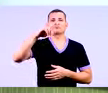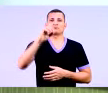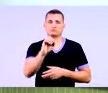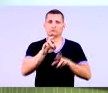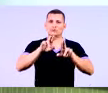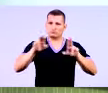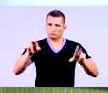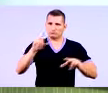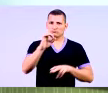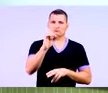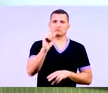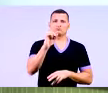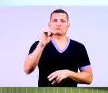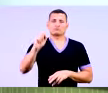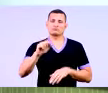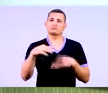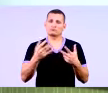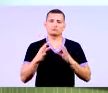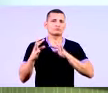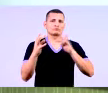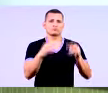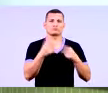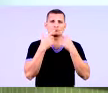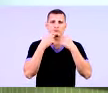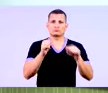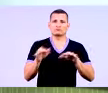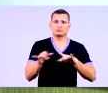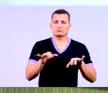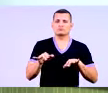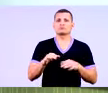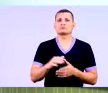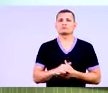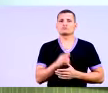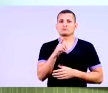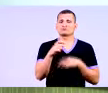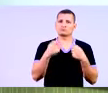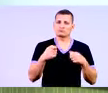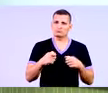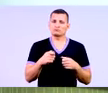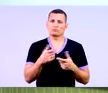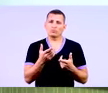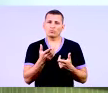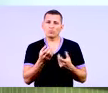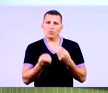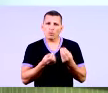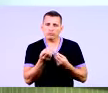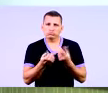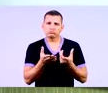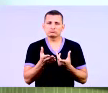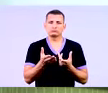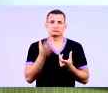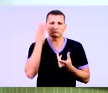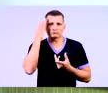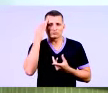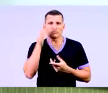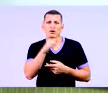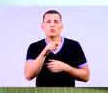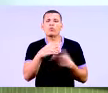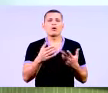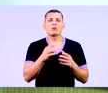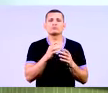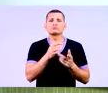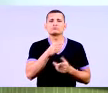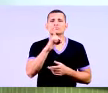quando a gente fala de tipo de dado toda a linguagem de programação você é necessita lhe orientá lo a dizer olha que tipo de dados é esse